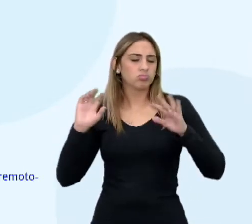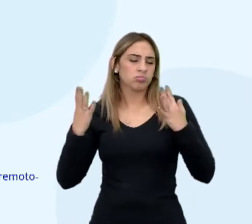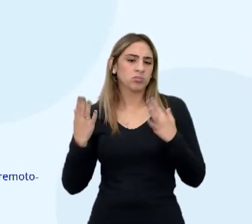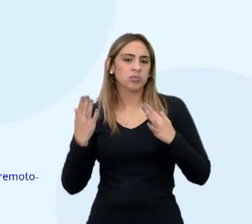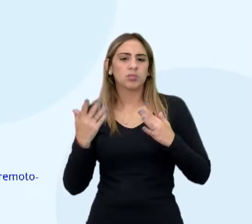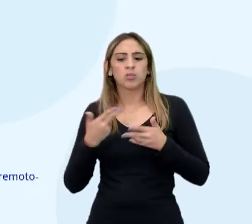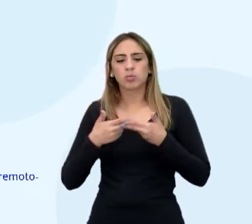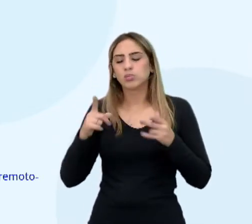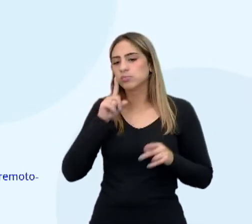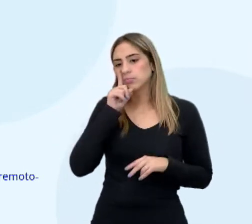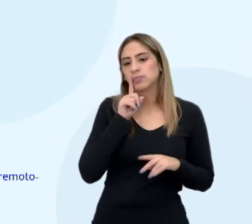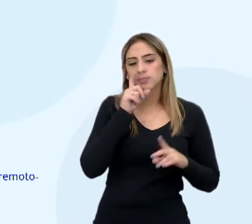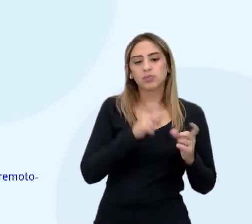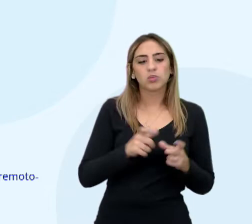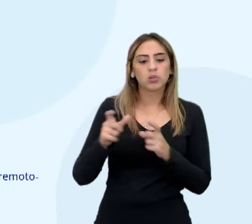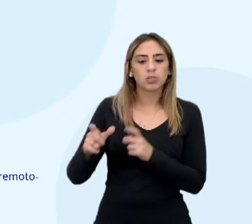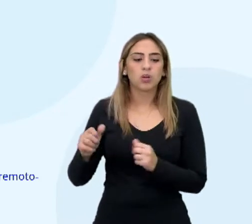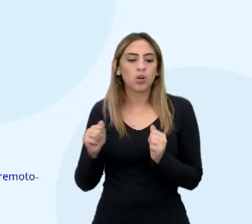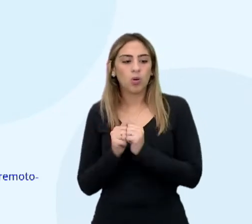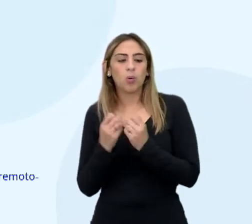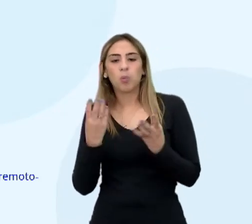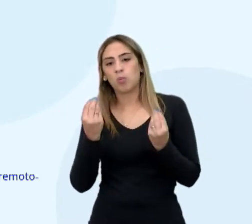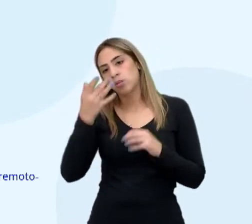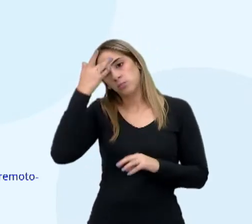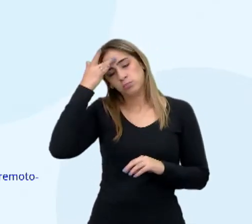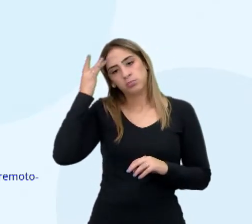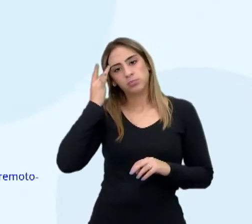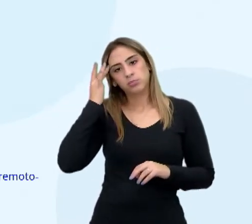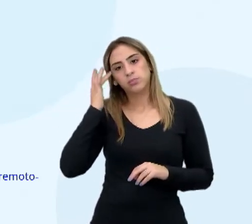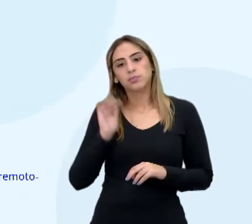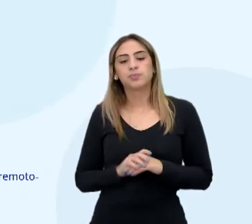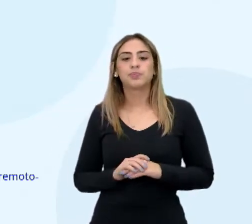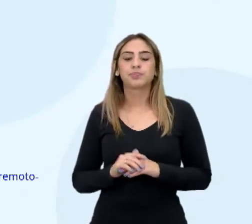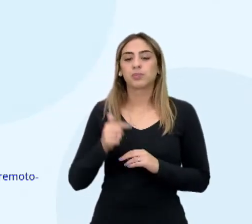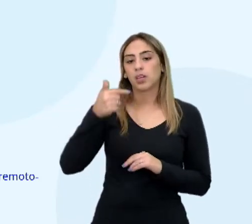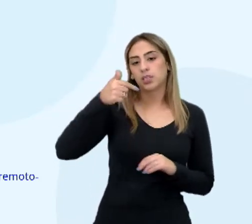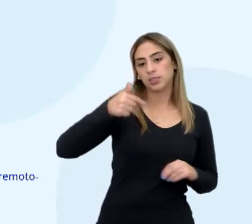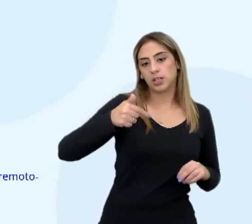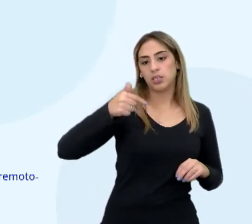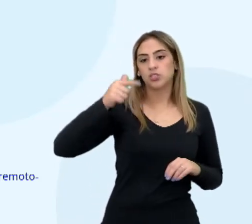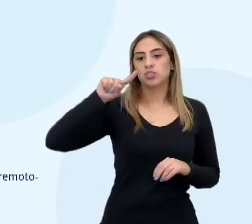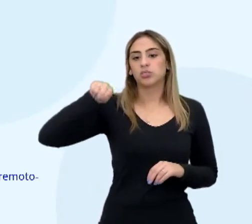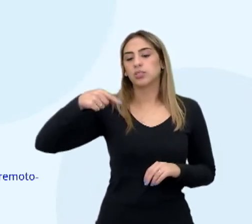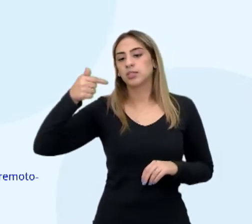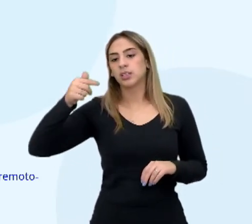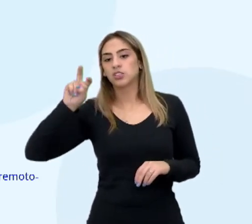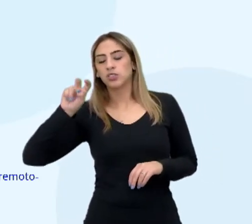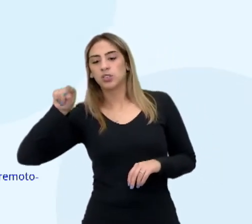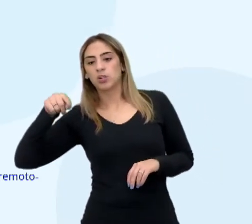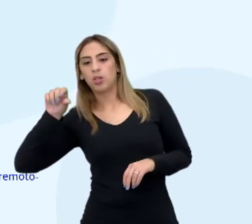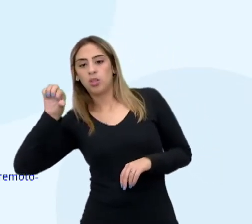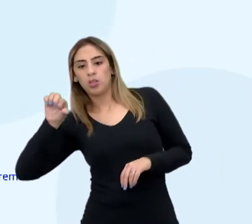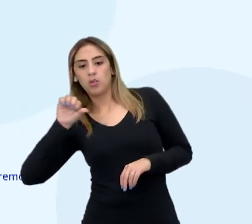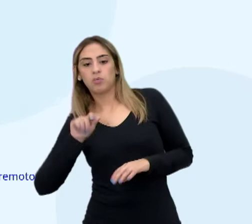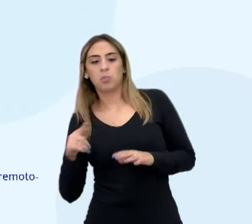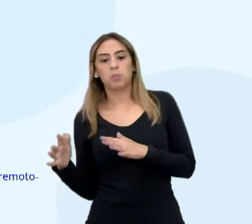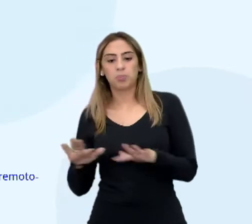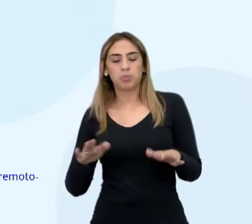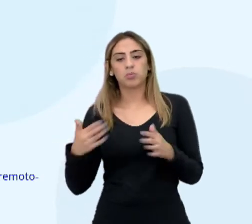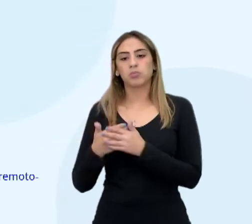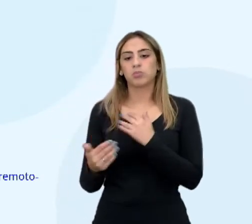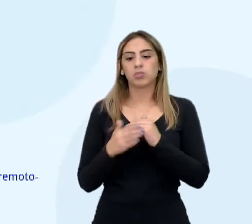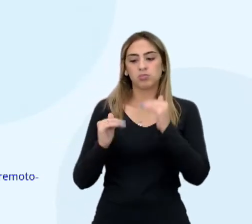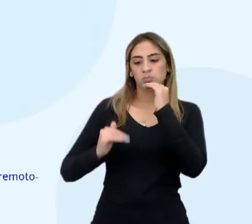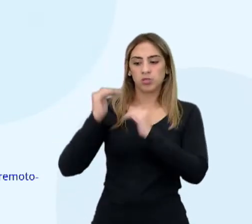danos graves em regiões com muitas pessoas. De 7 a 7,9, tremor de grandes